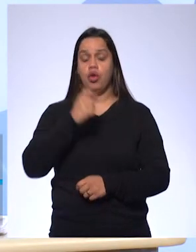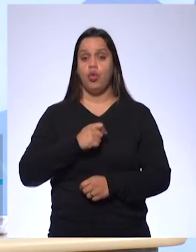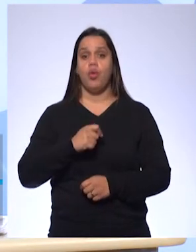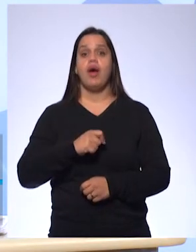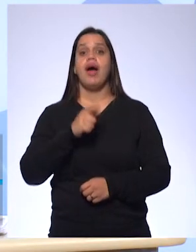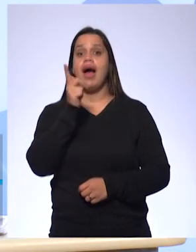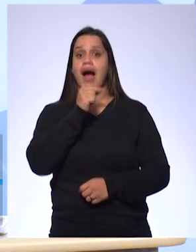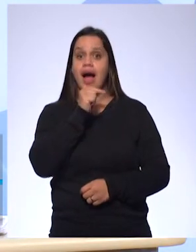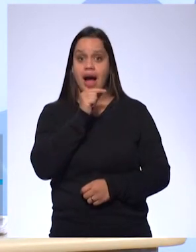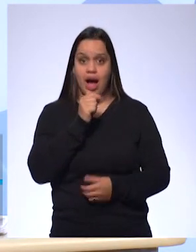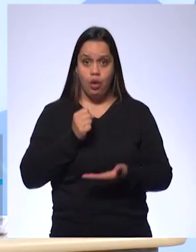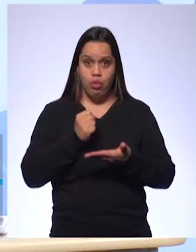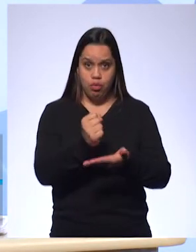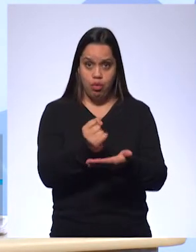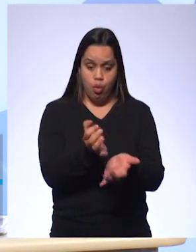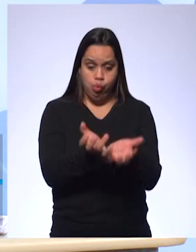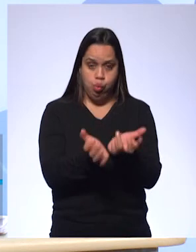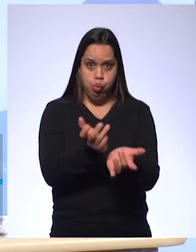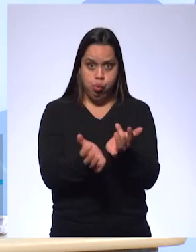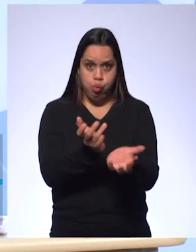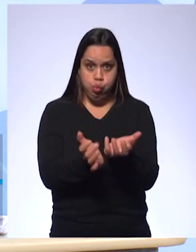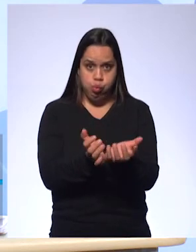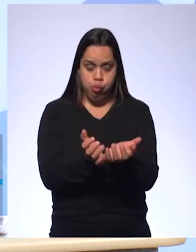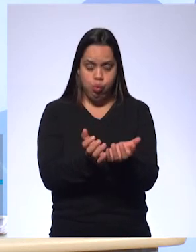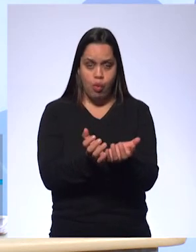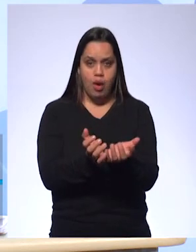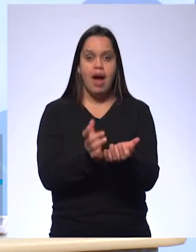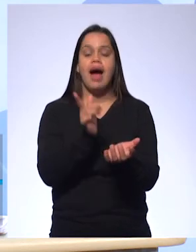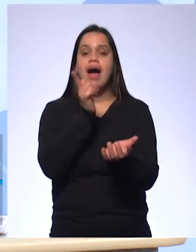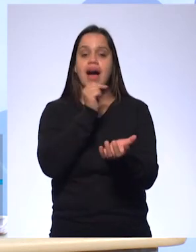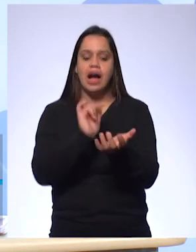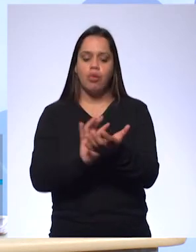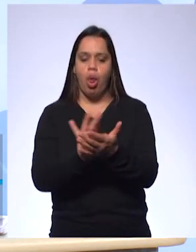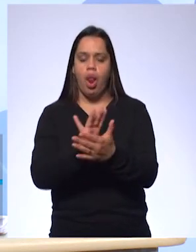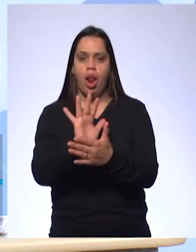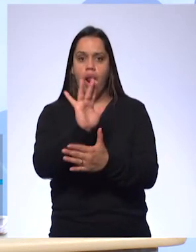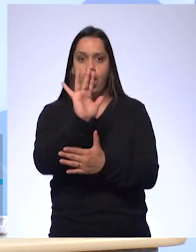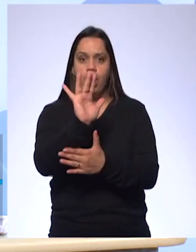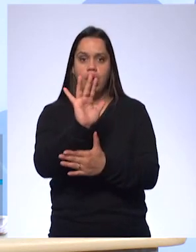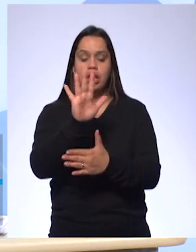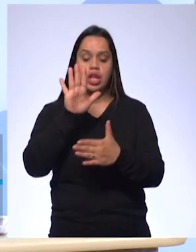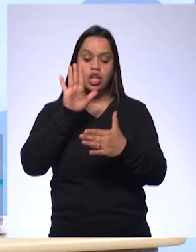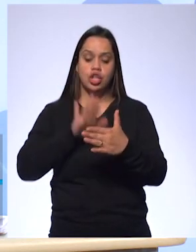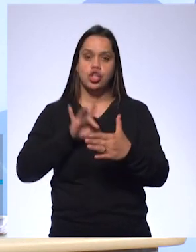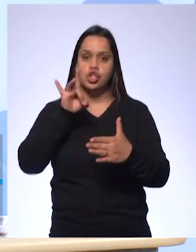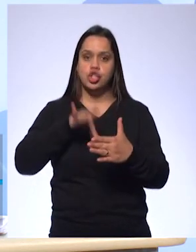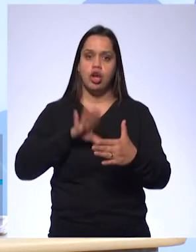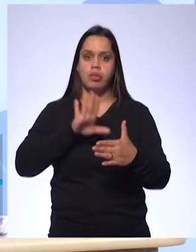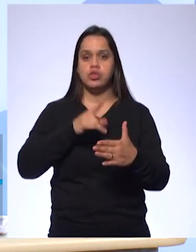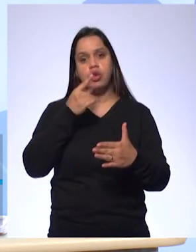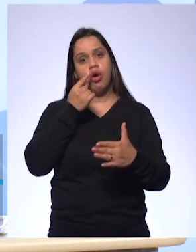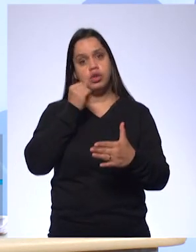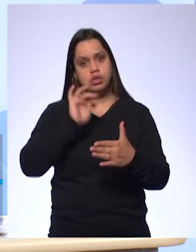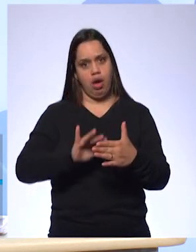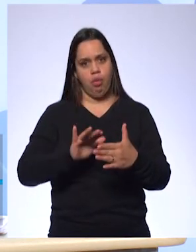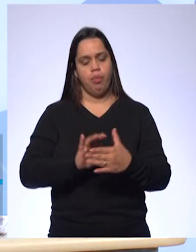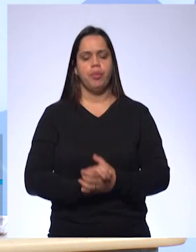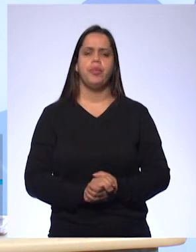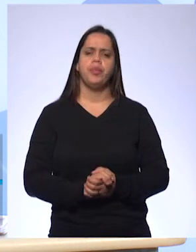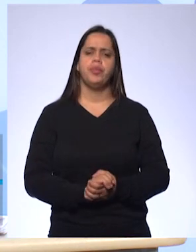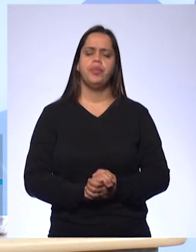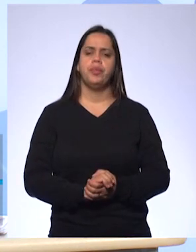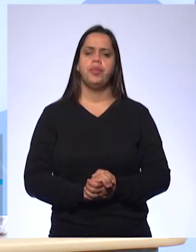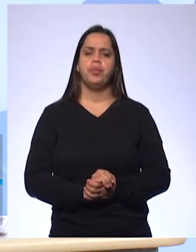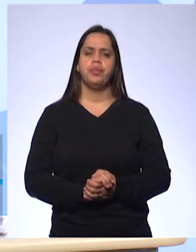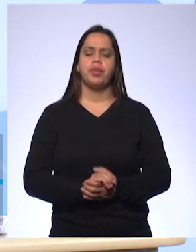água, daí a água evapora e só sobra o sal. Muito bem. Certo, pode ser. A água,